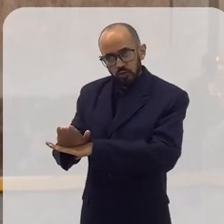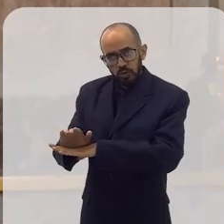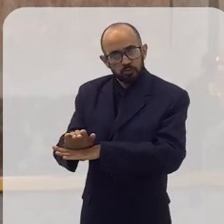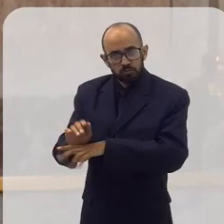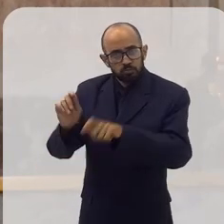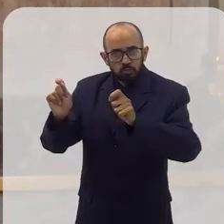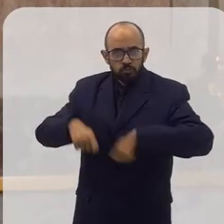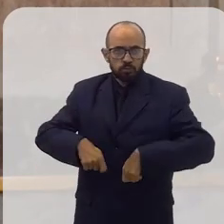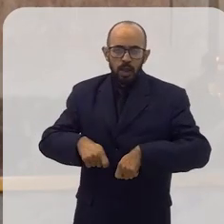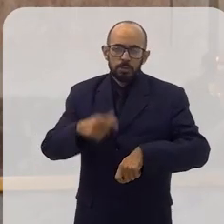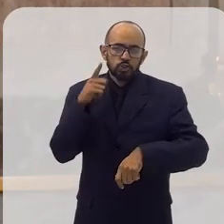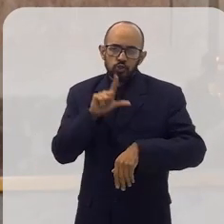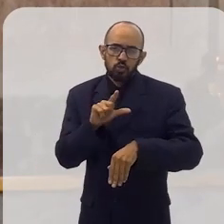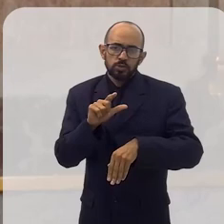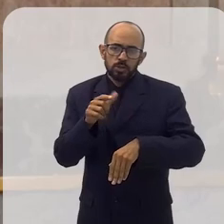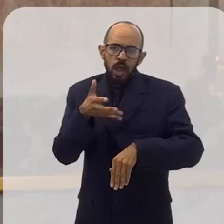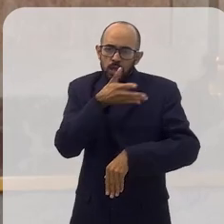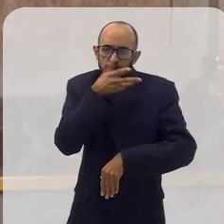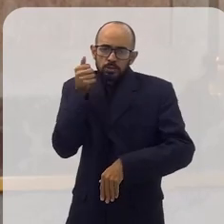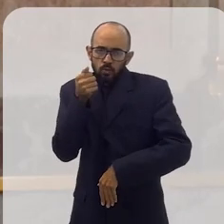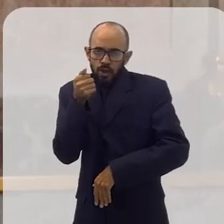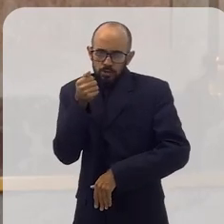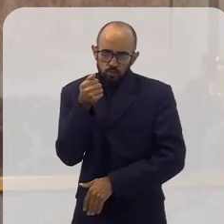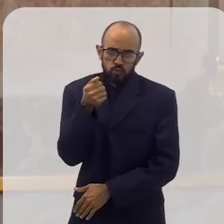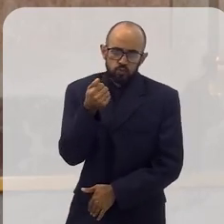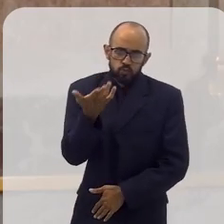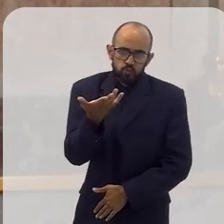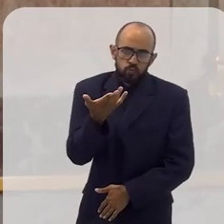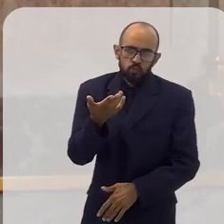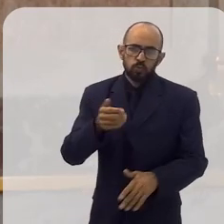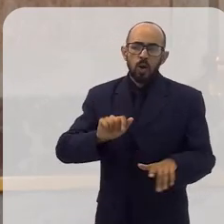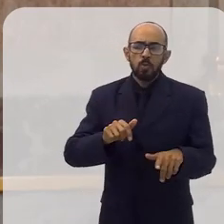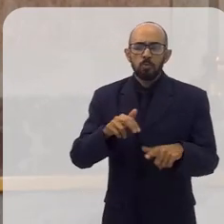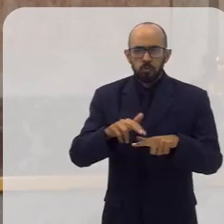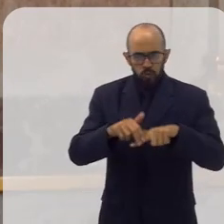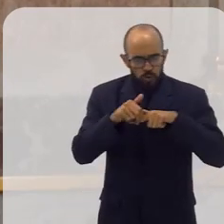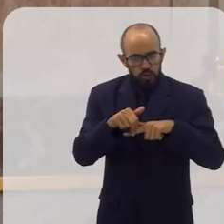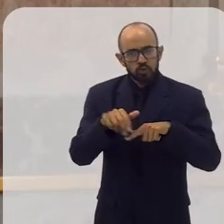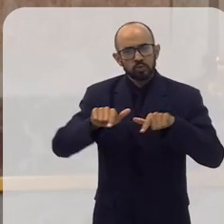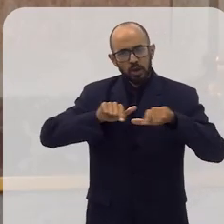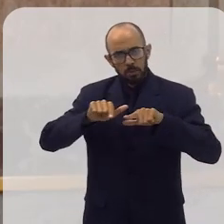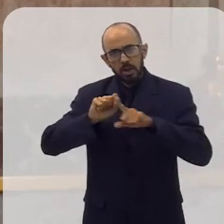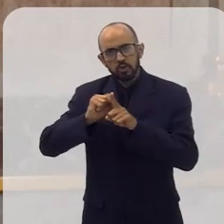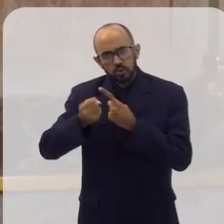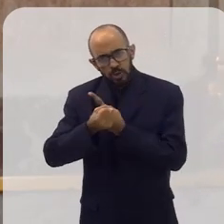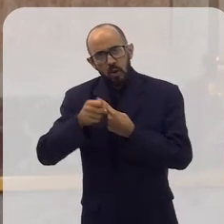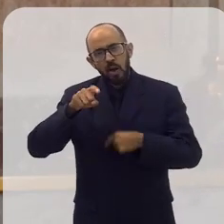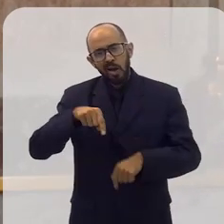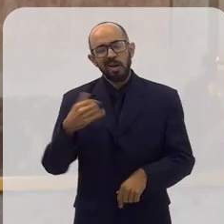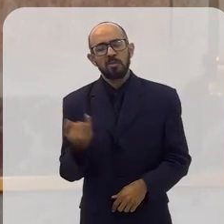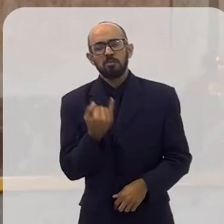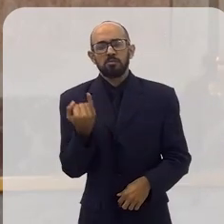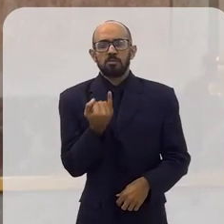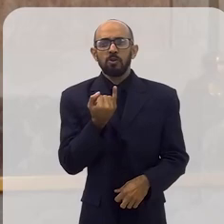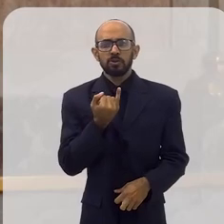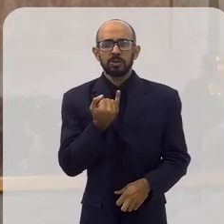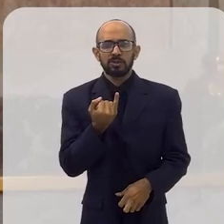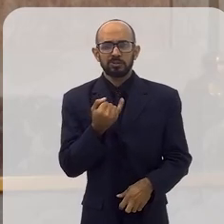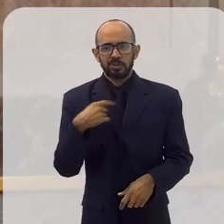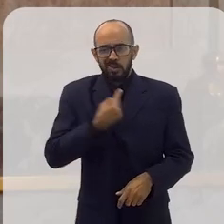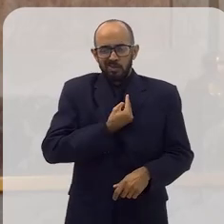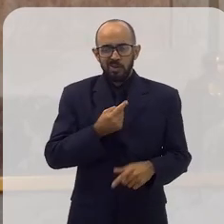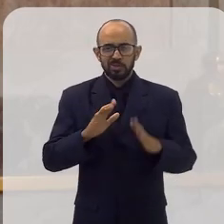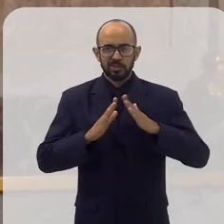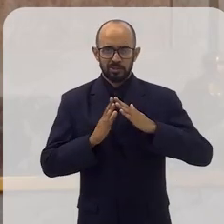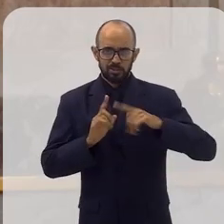outro, não vamos conseguir a salvação. Por isso, o trabalho social faz parte muito importante